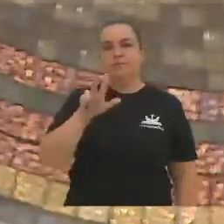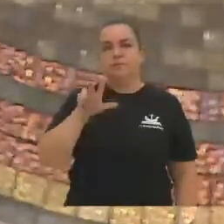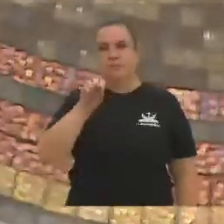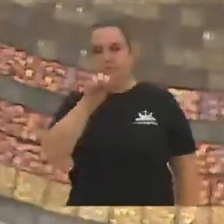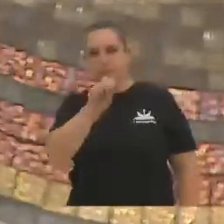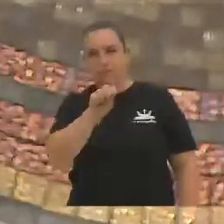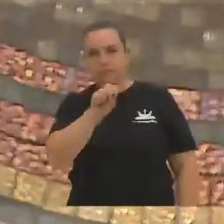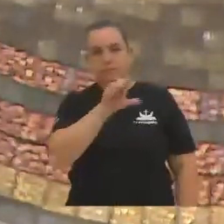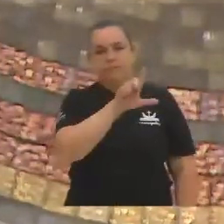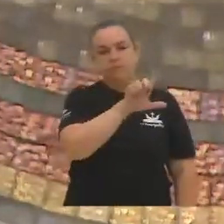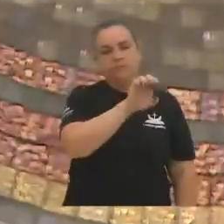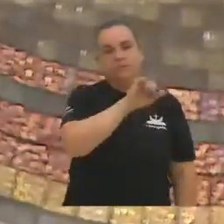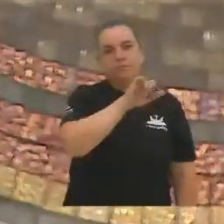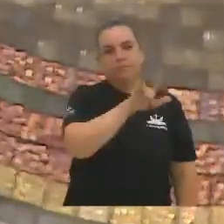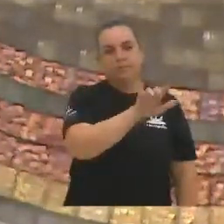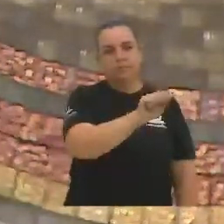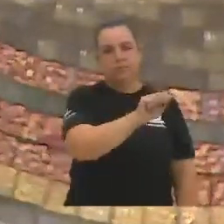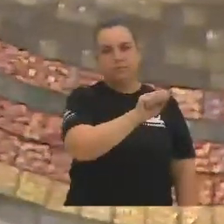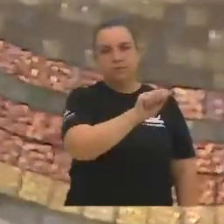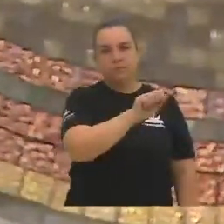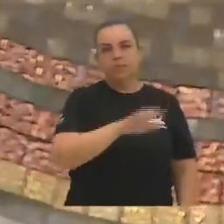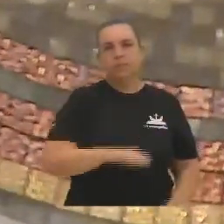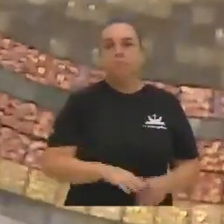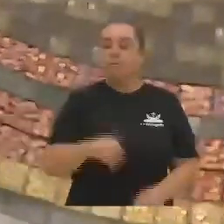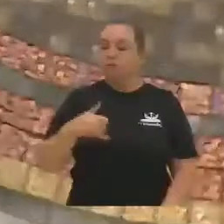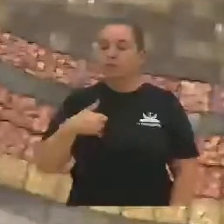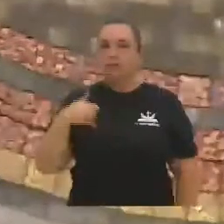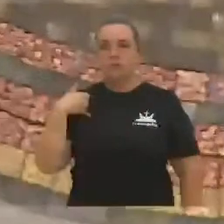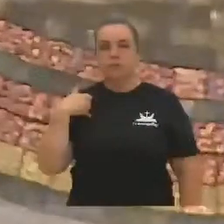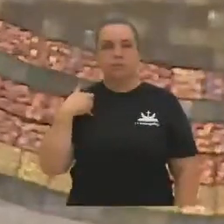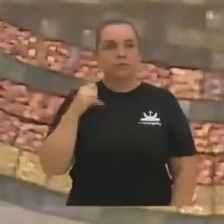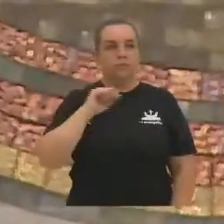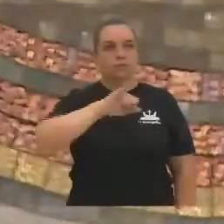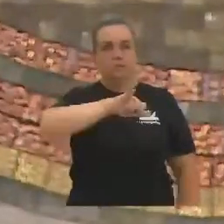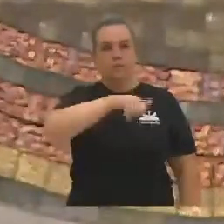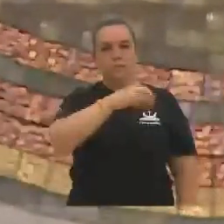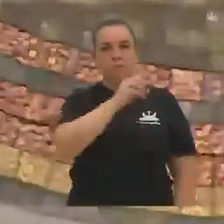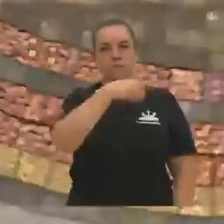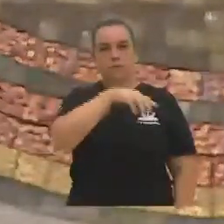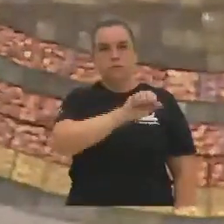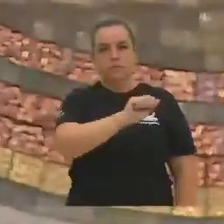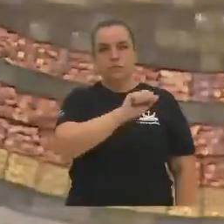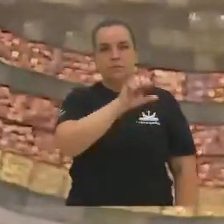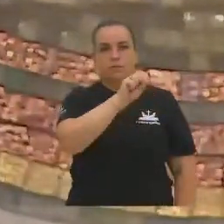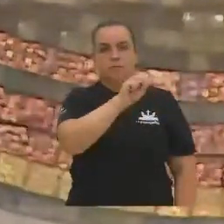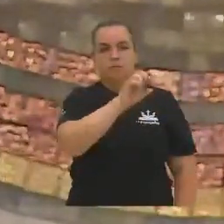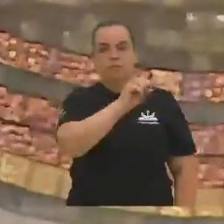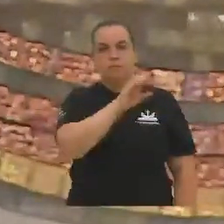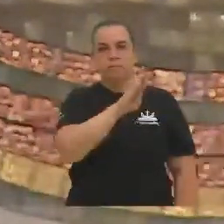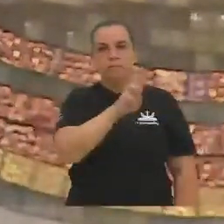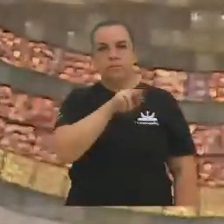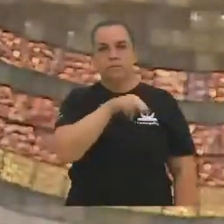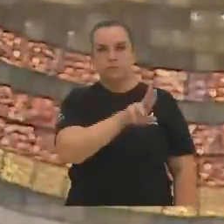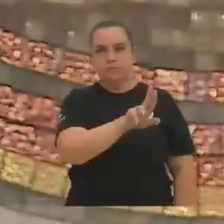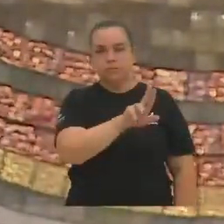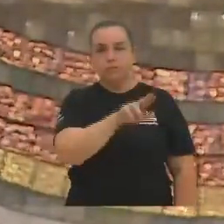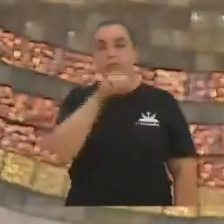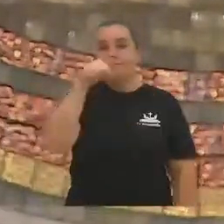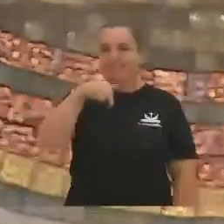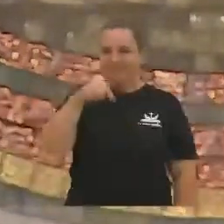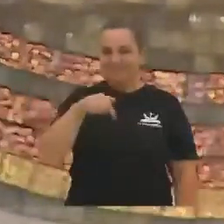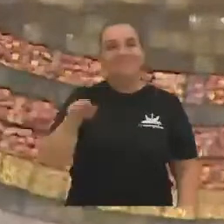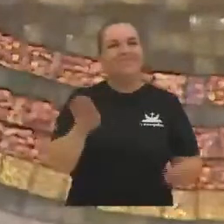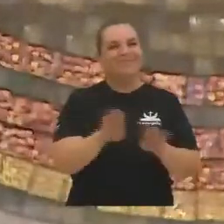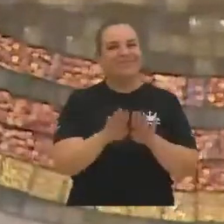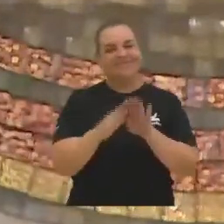e Leila Malta, aniversário de João Sobral, acólito aqui do nosso santuário, por